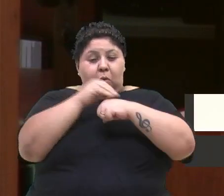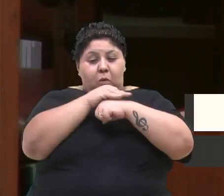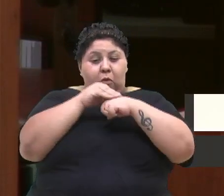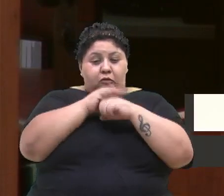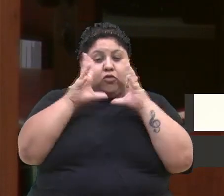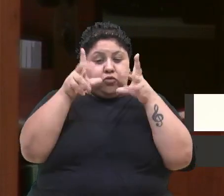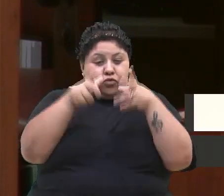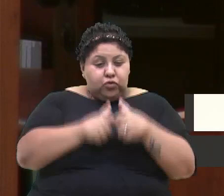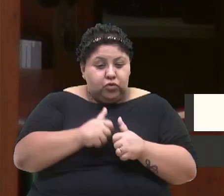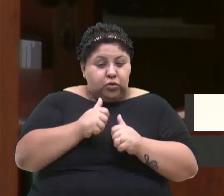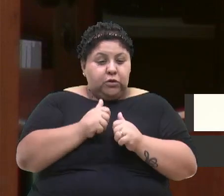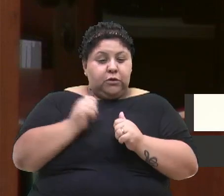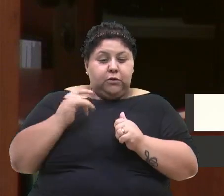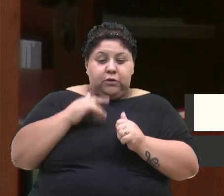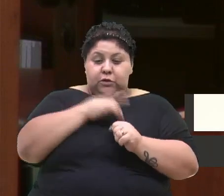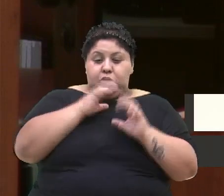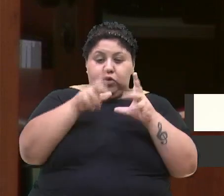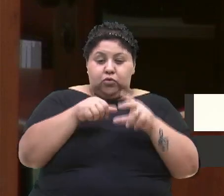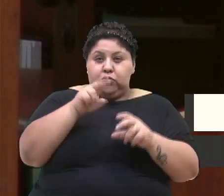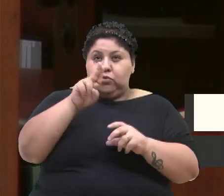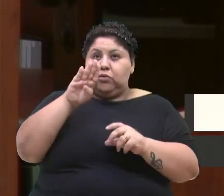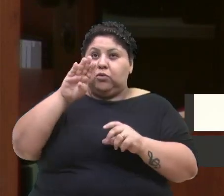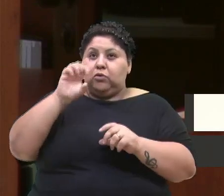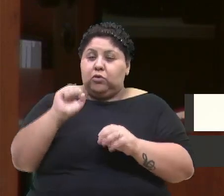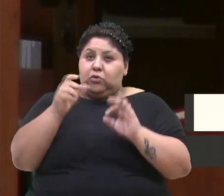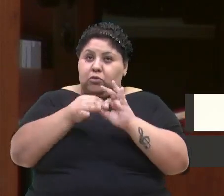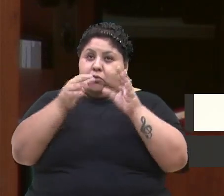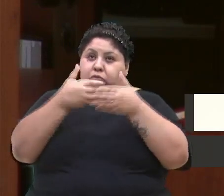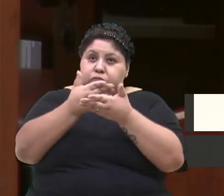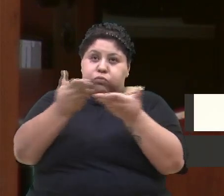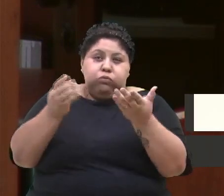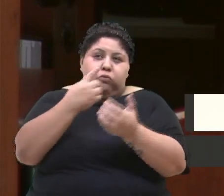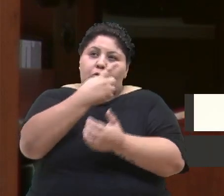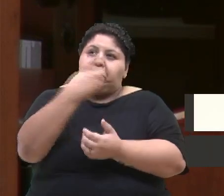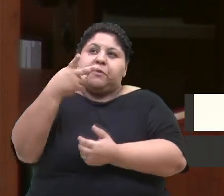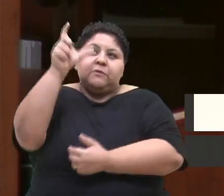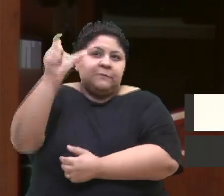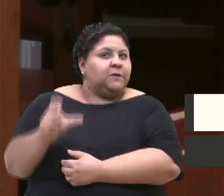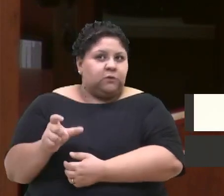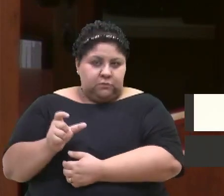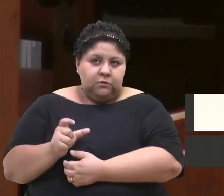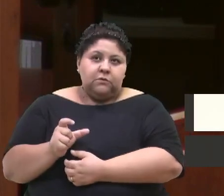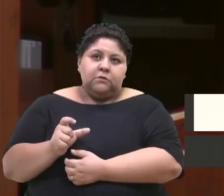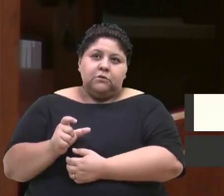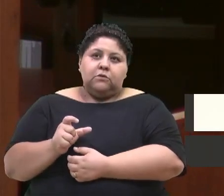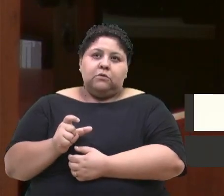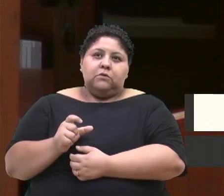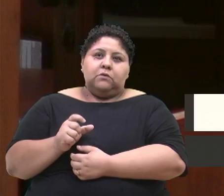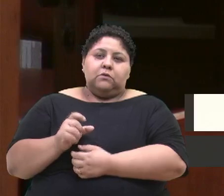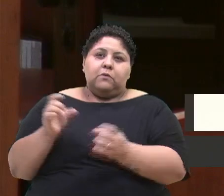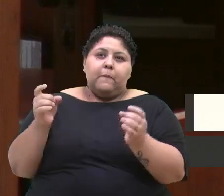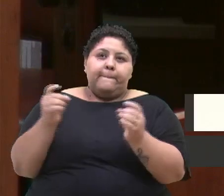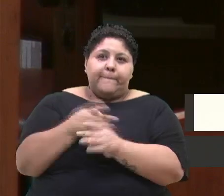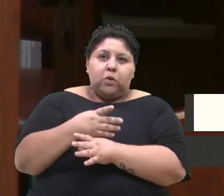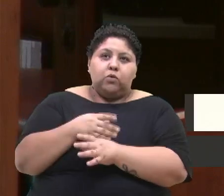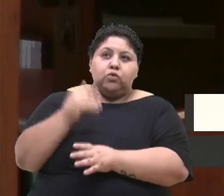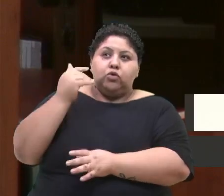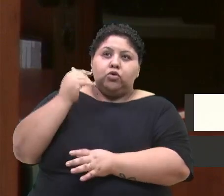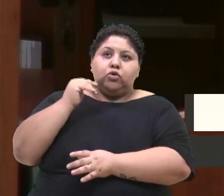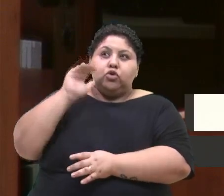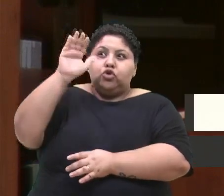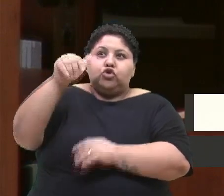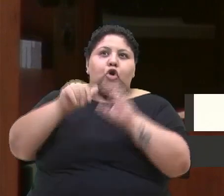saúde, né? Então, todas as UBSs disponibilizaram uma ou duas pessoas, o pronto-socorro, o pronto-atendimento. Então, a gente fez